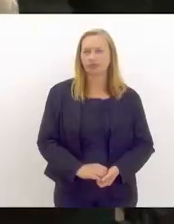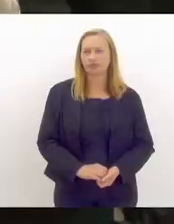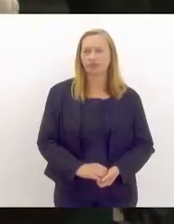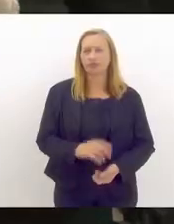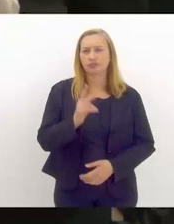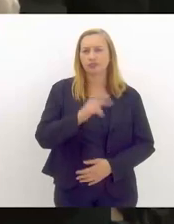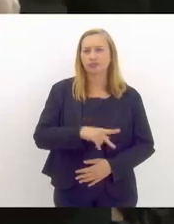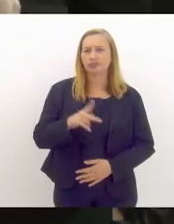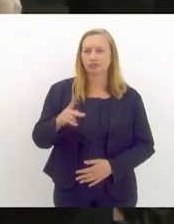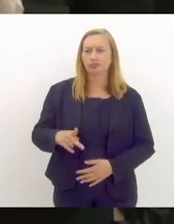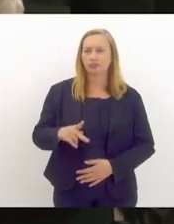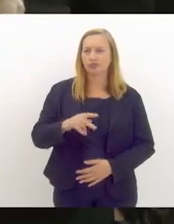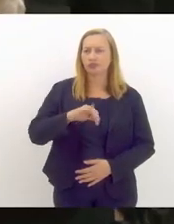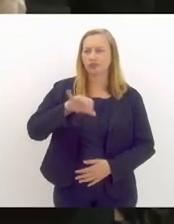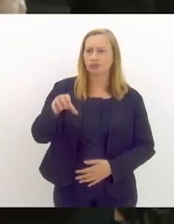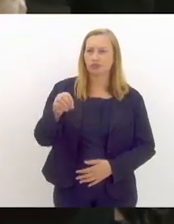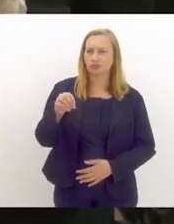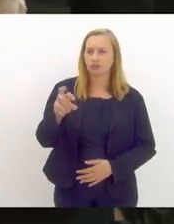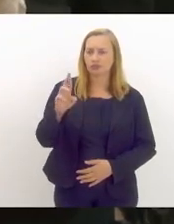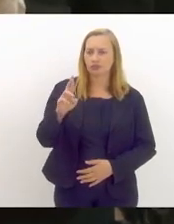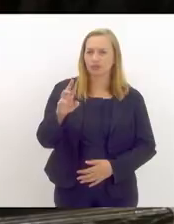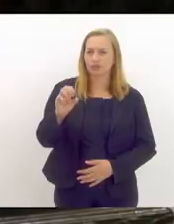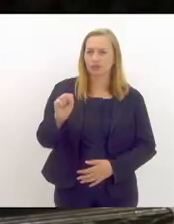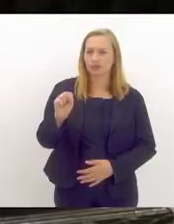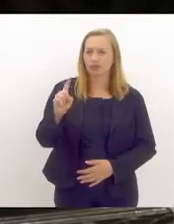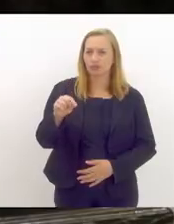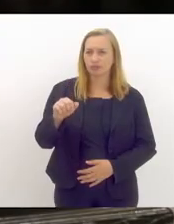Professor Josemar.